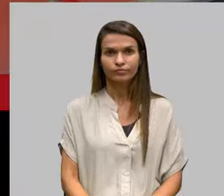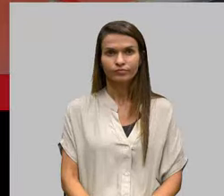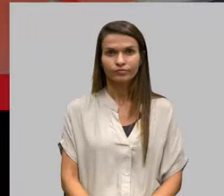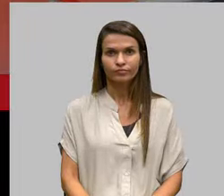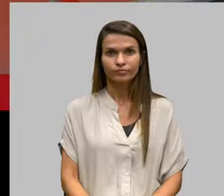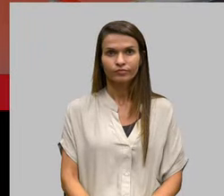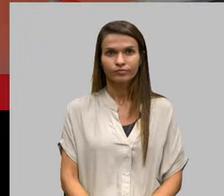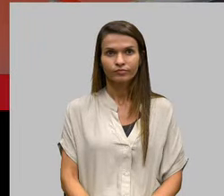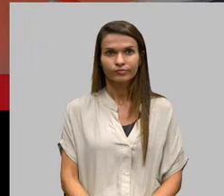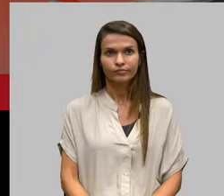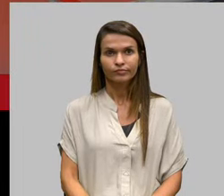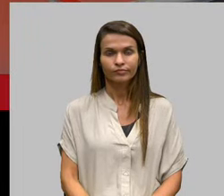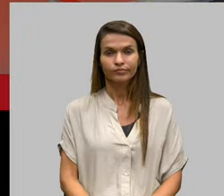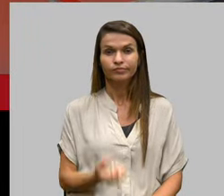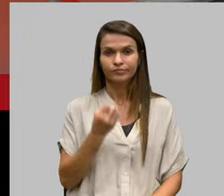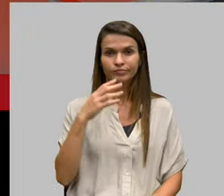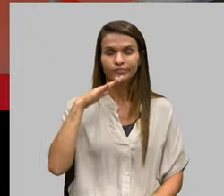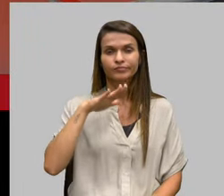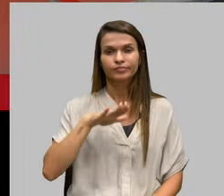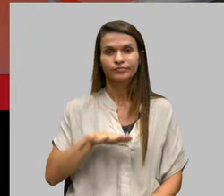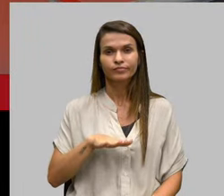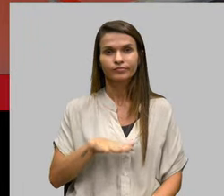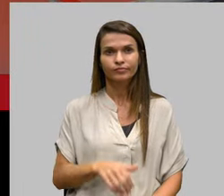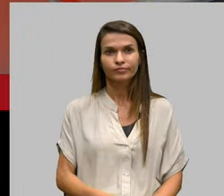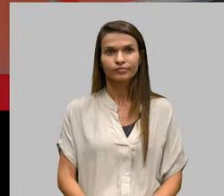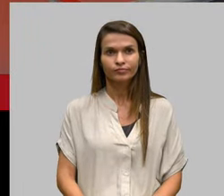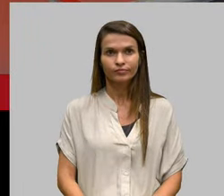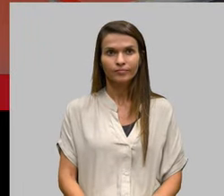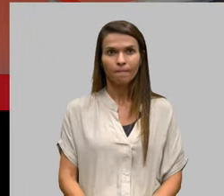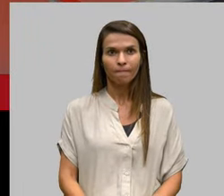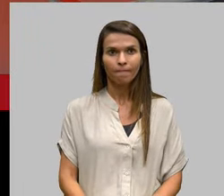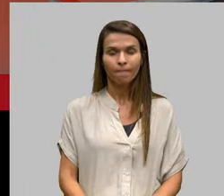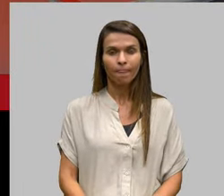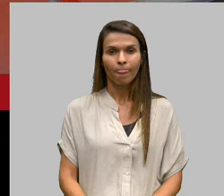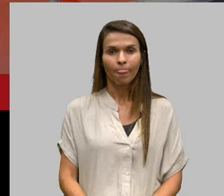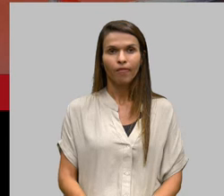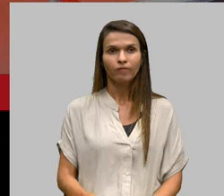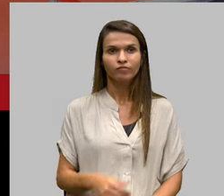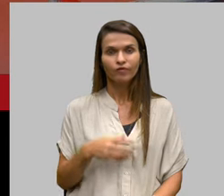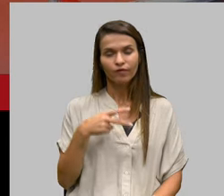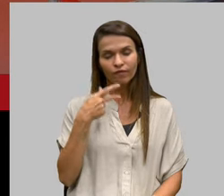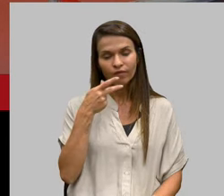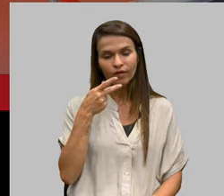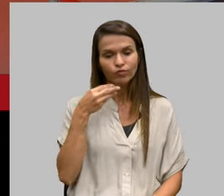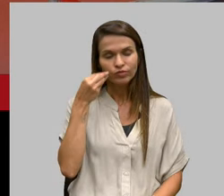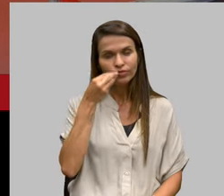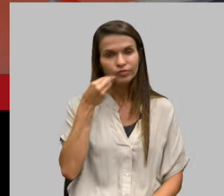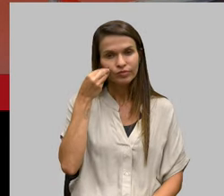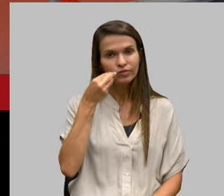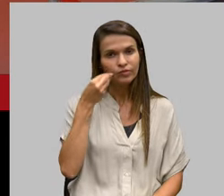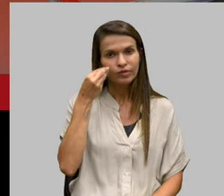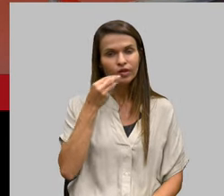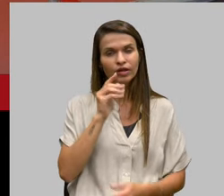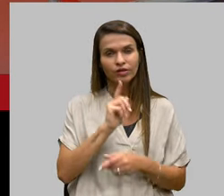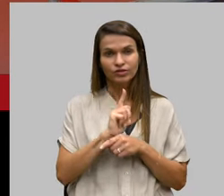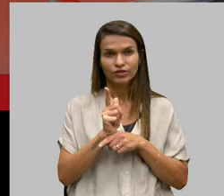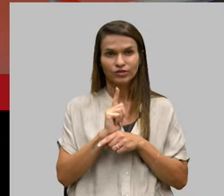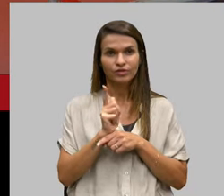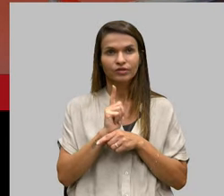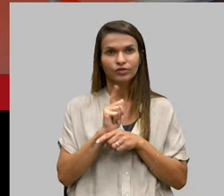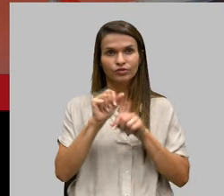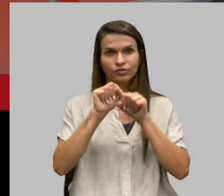apresentações Boa tarde eh eu vou falar um pouquinho da experiência da gestão do